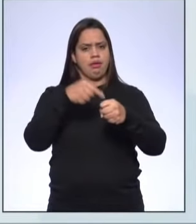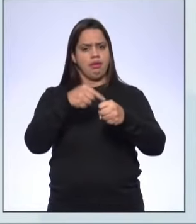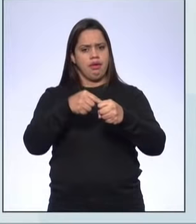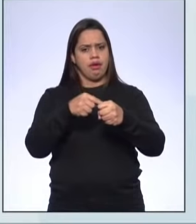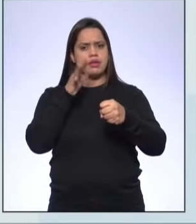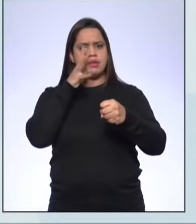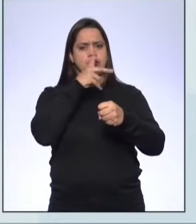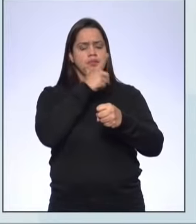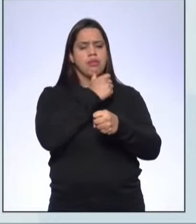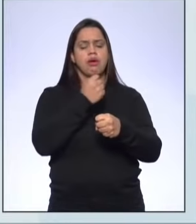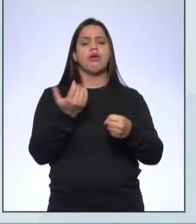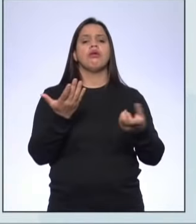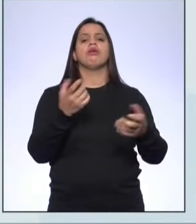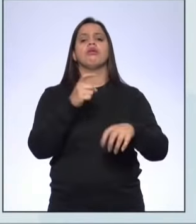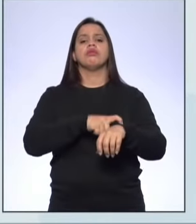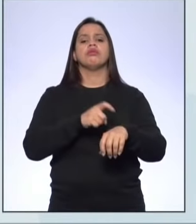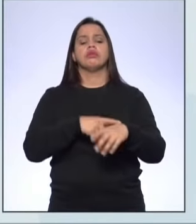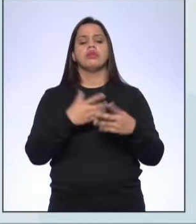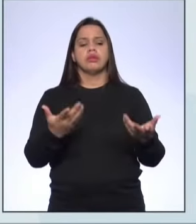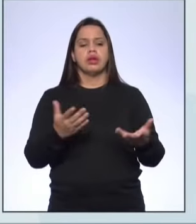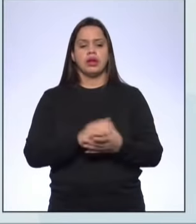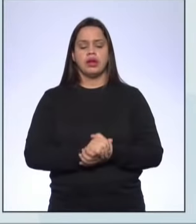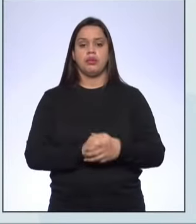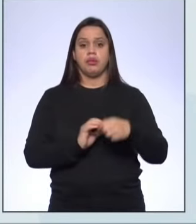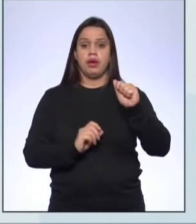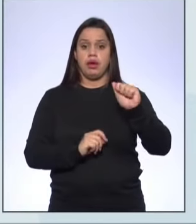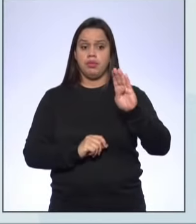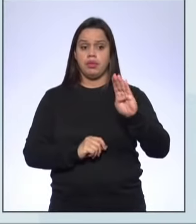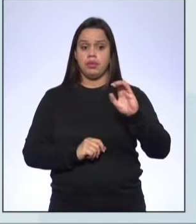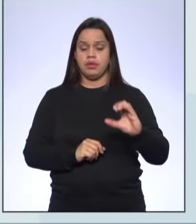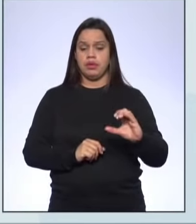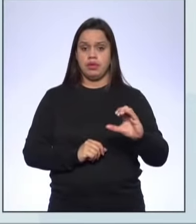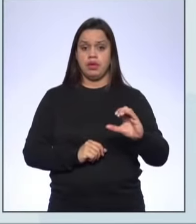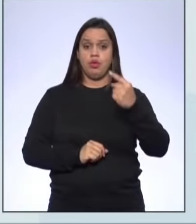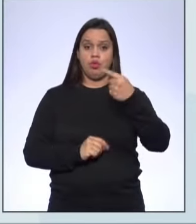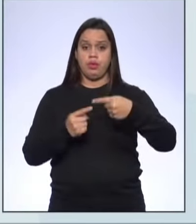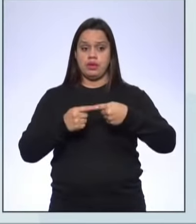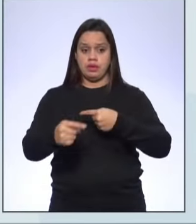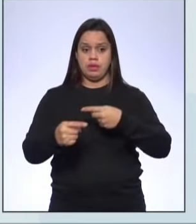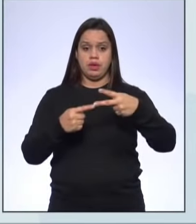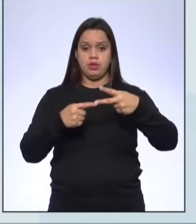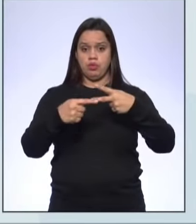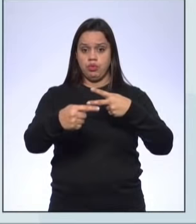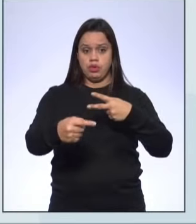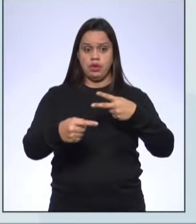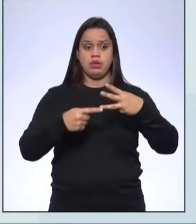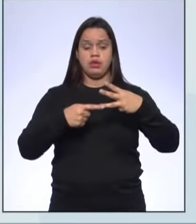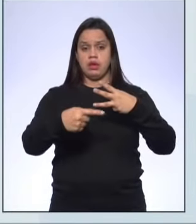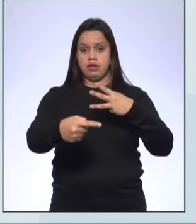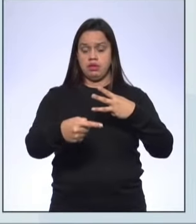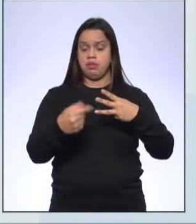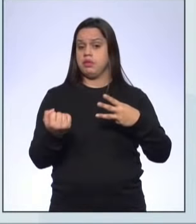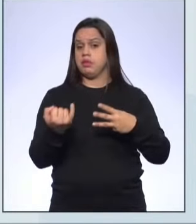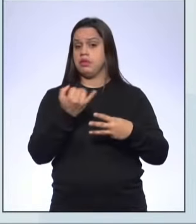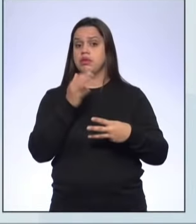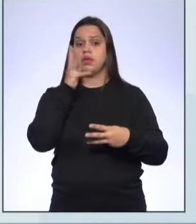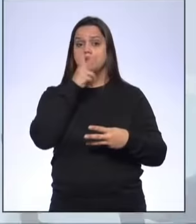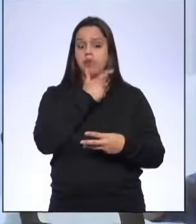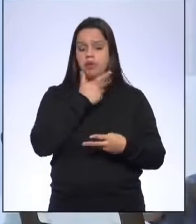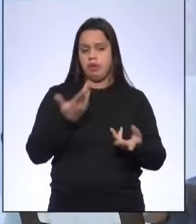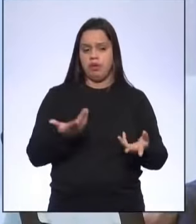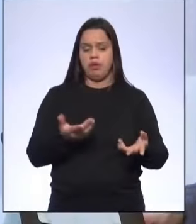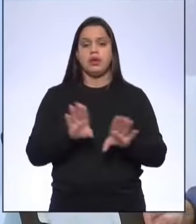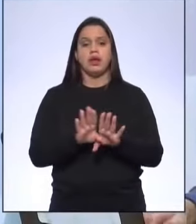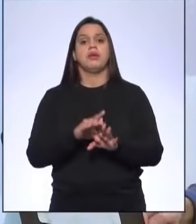one week to week of week duas semana uma semana duas semanas ou três semanas tá